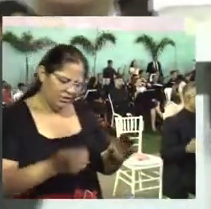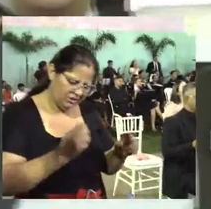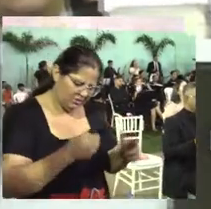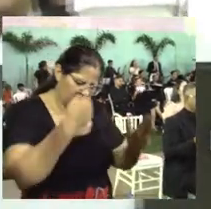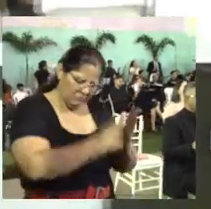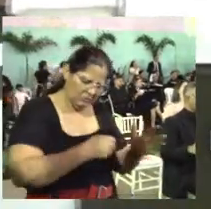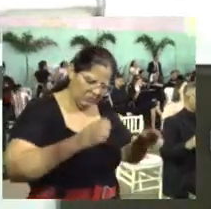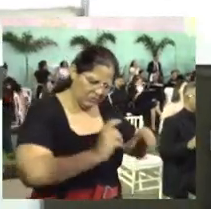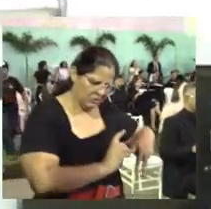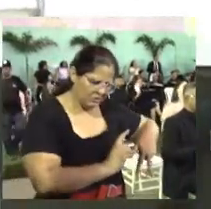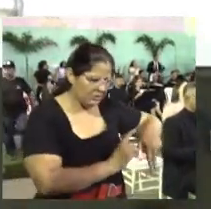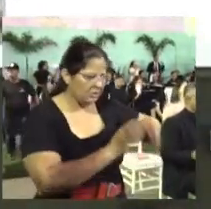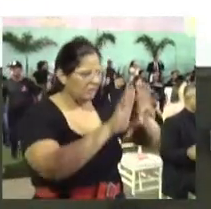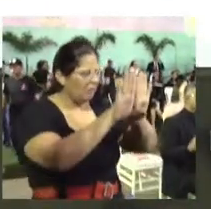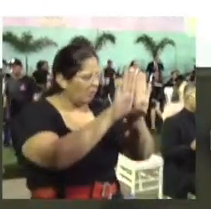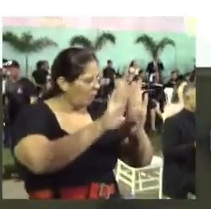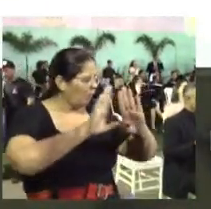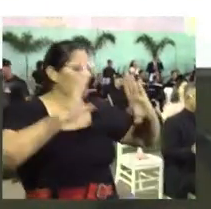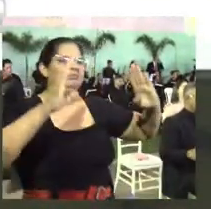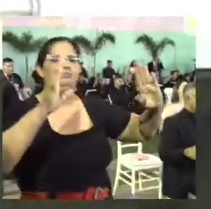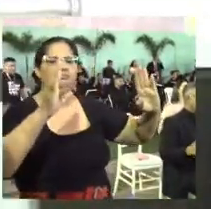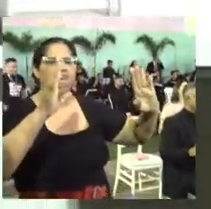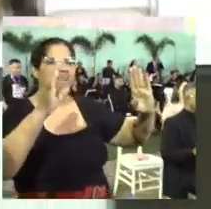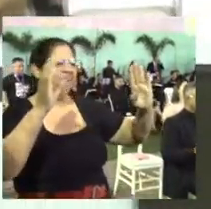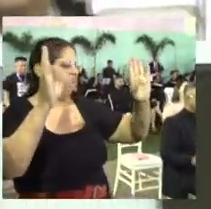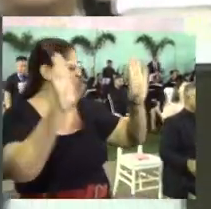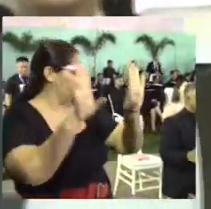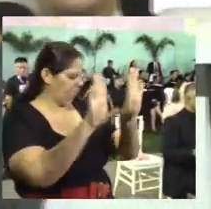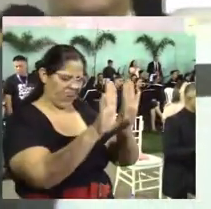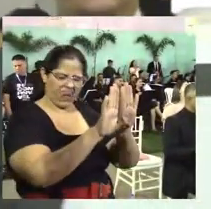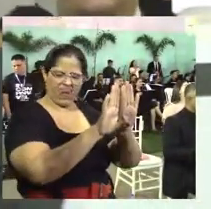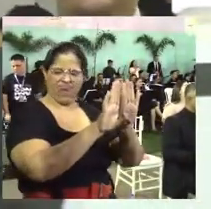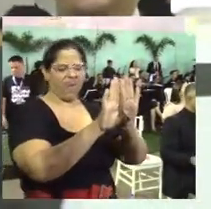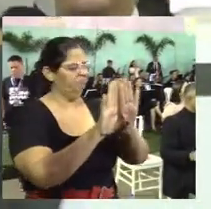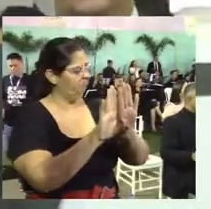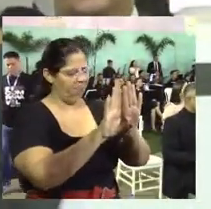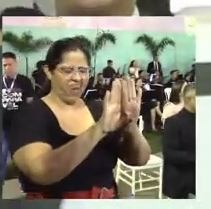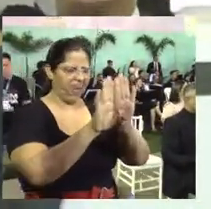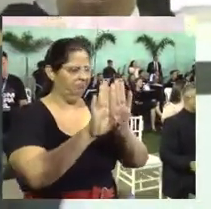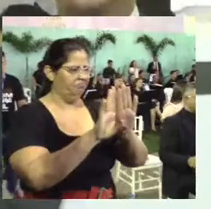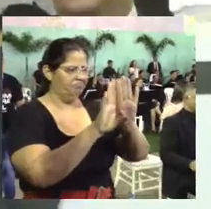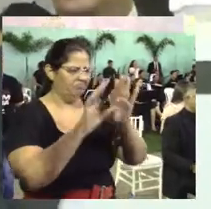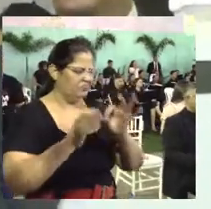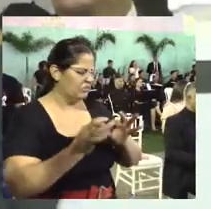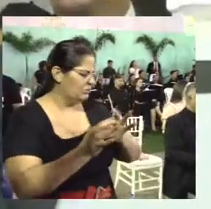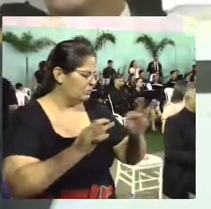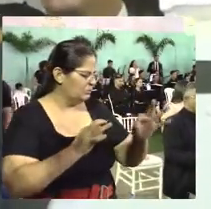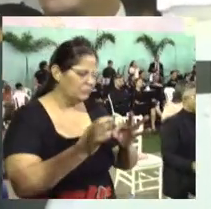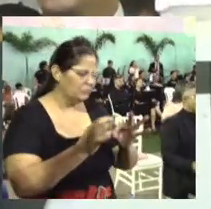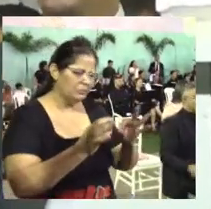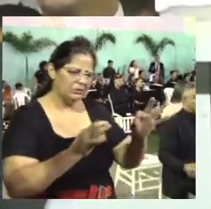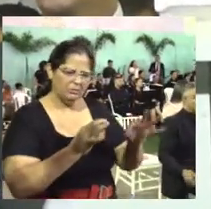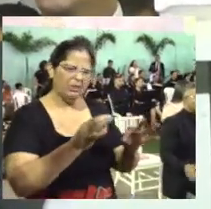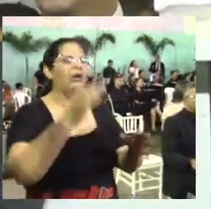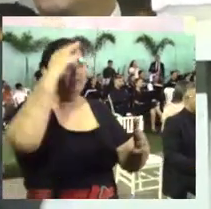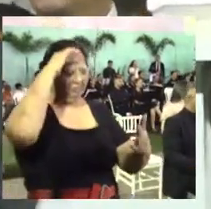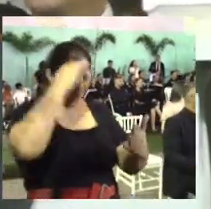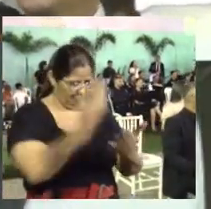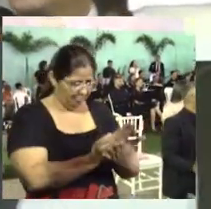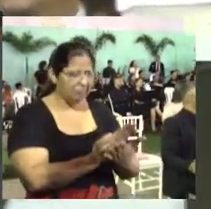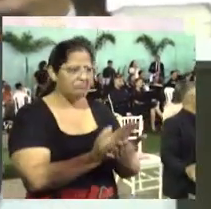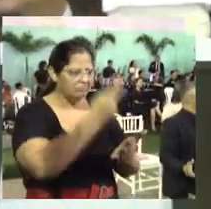ele abre as portas para ninguém mais fechado ou ele trabalha para quem deles